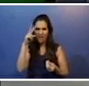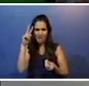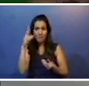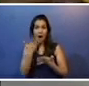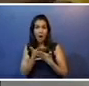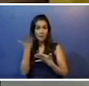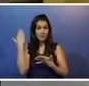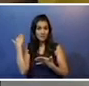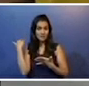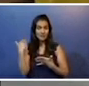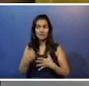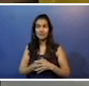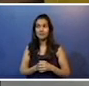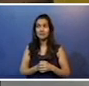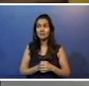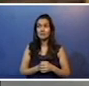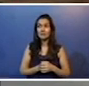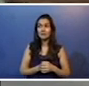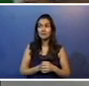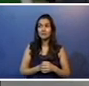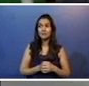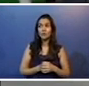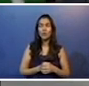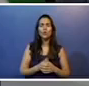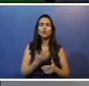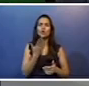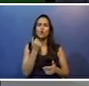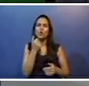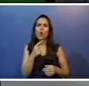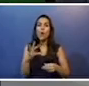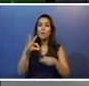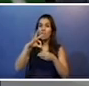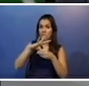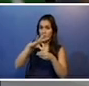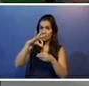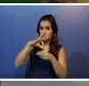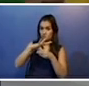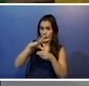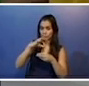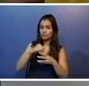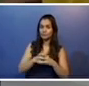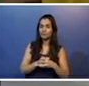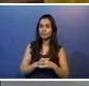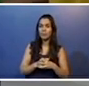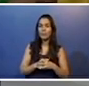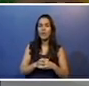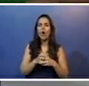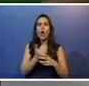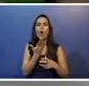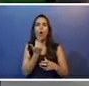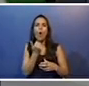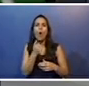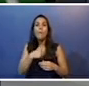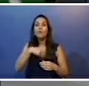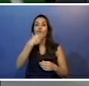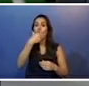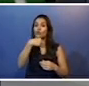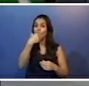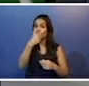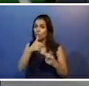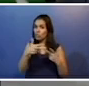passada? As granívoras, que se alimentam de grãos e sementes. Frugívoras, que se alimentam